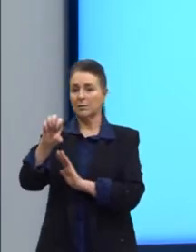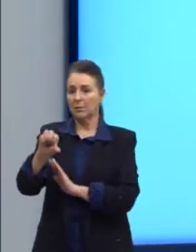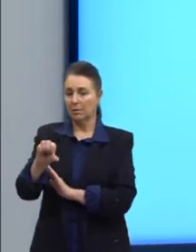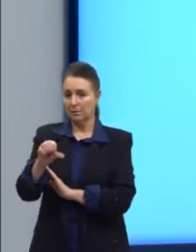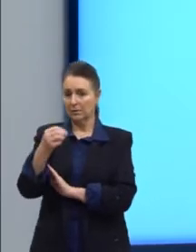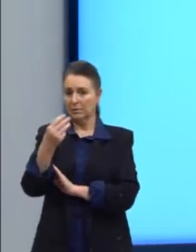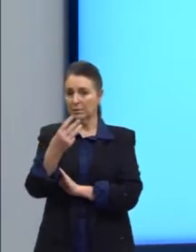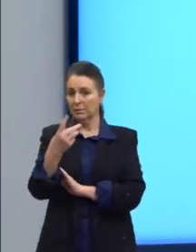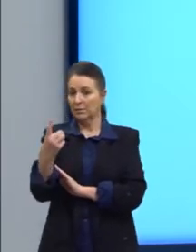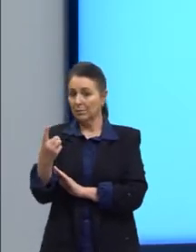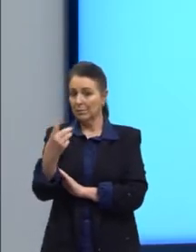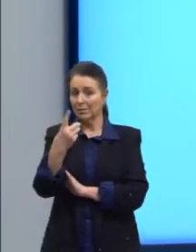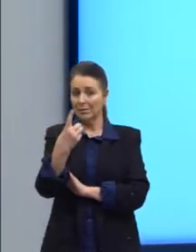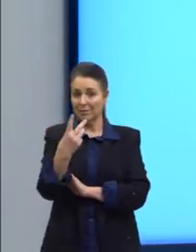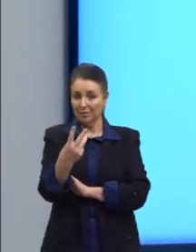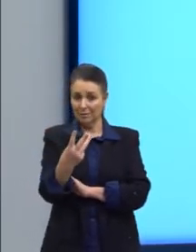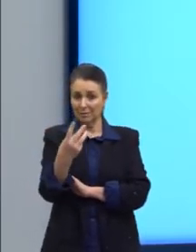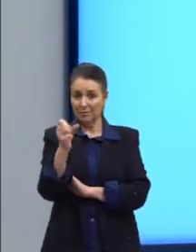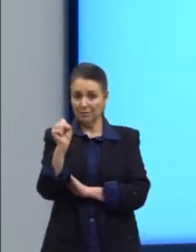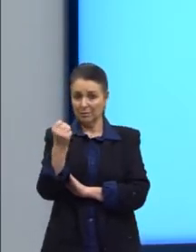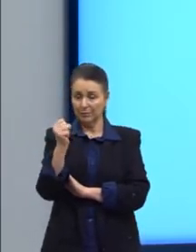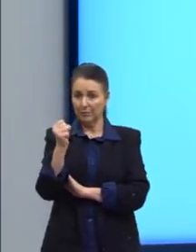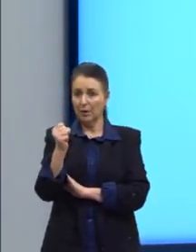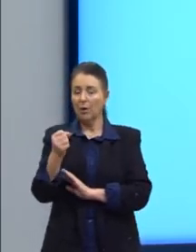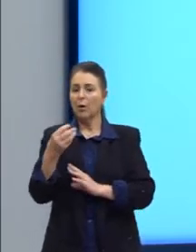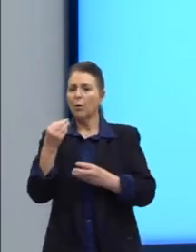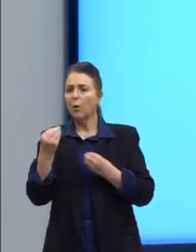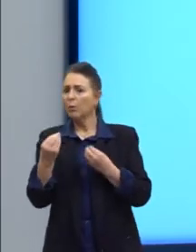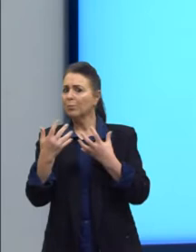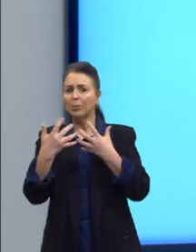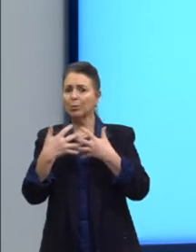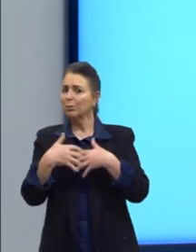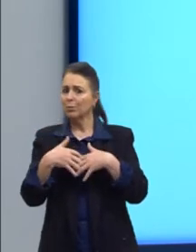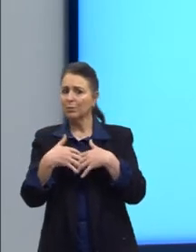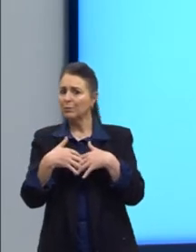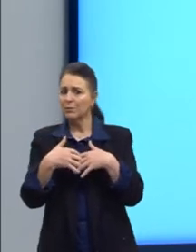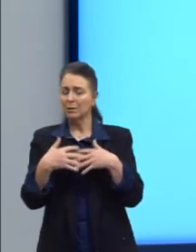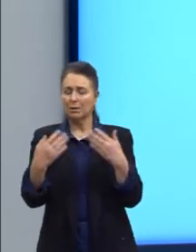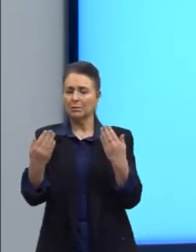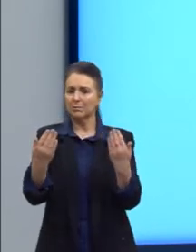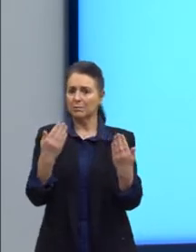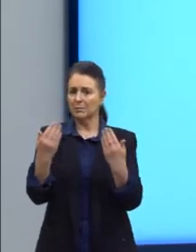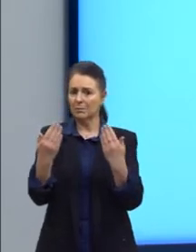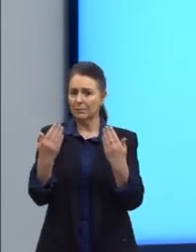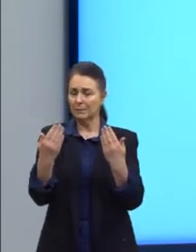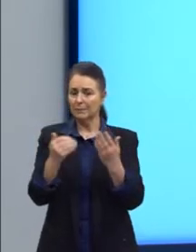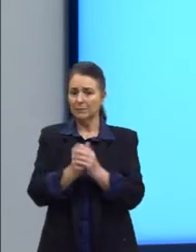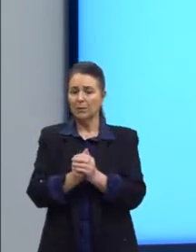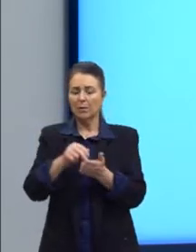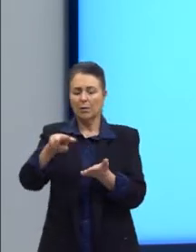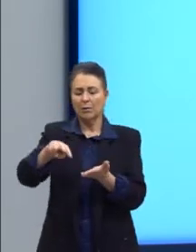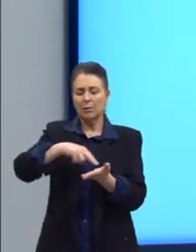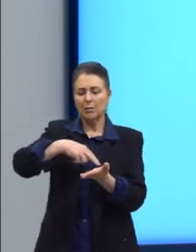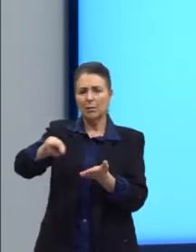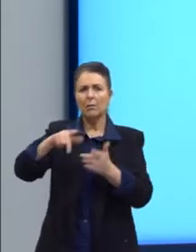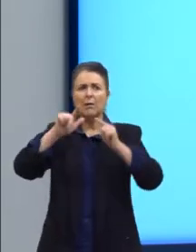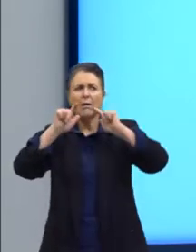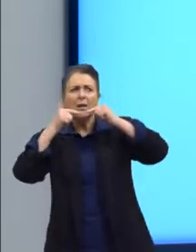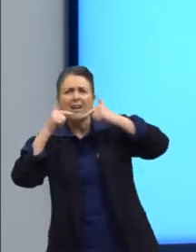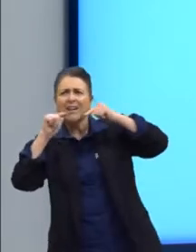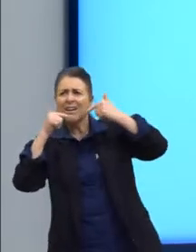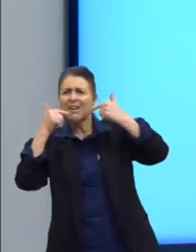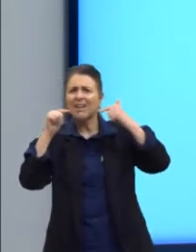olha ali como funciona Alex como não funciona nessa comparação dançou e gargalhou